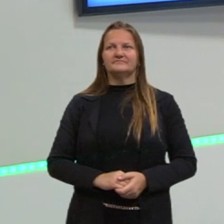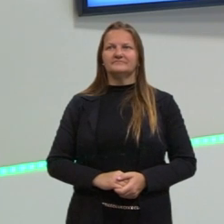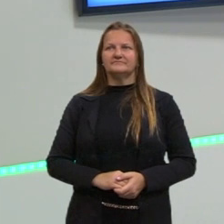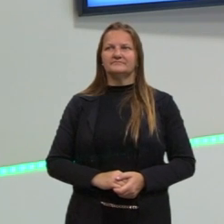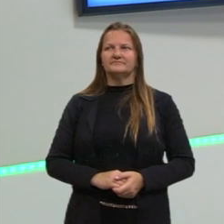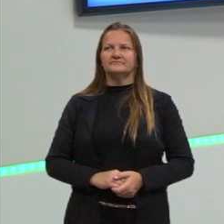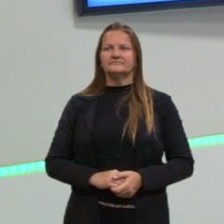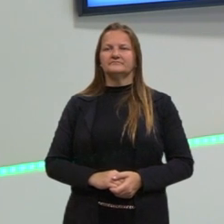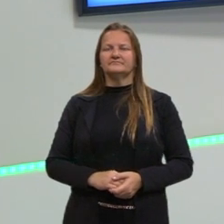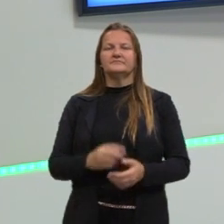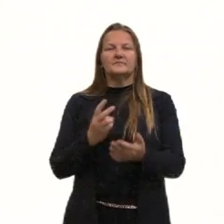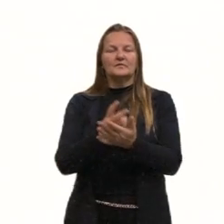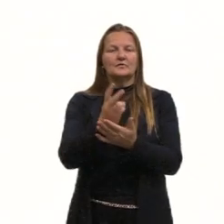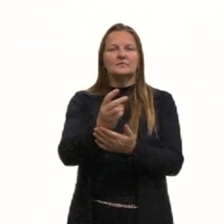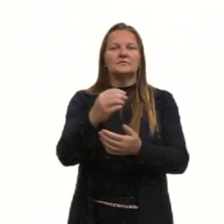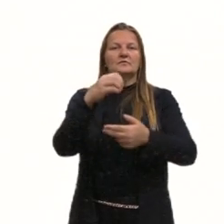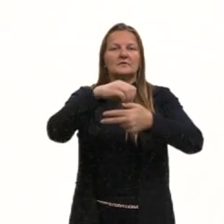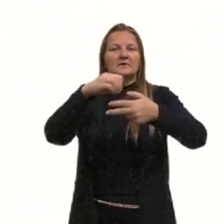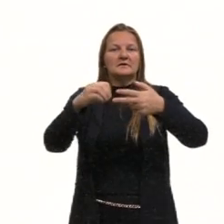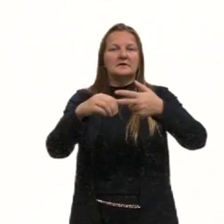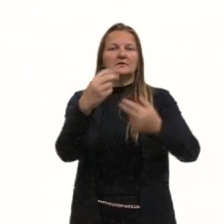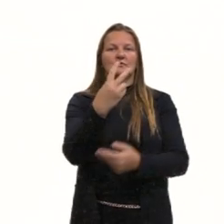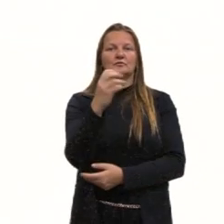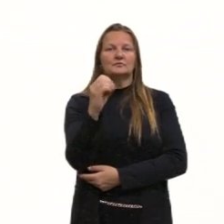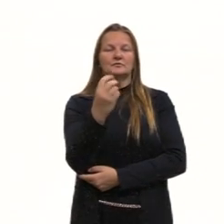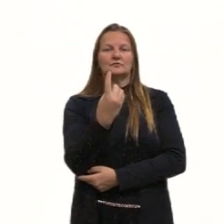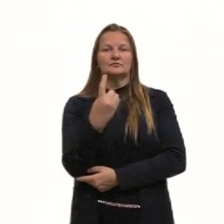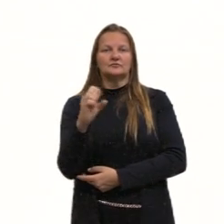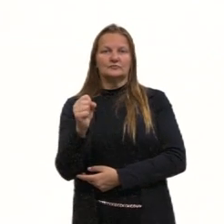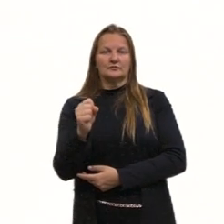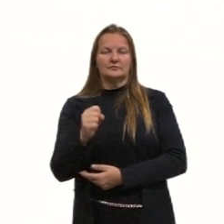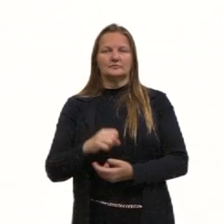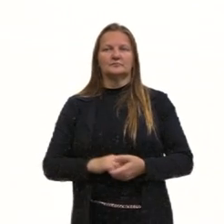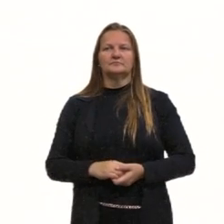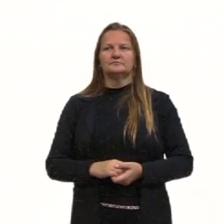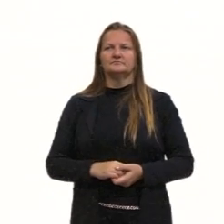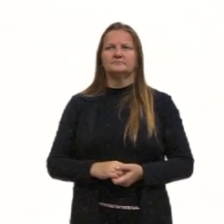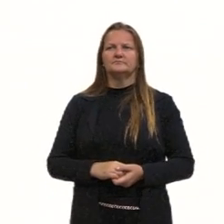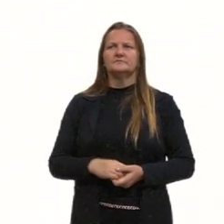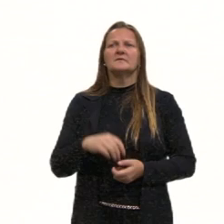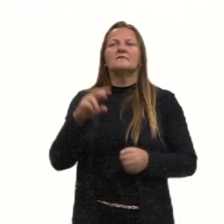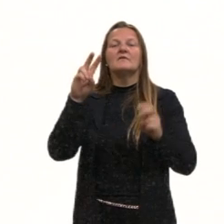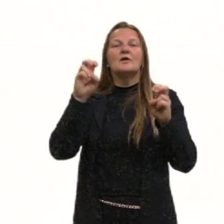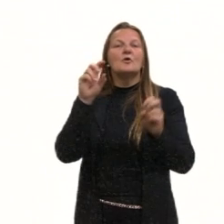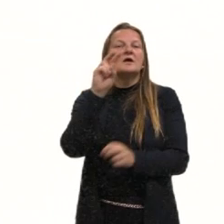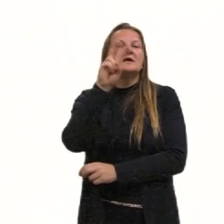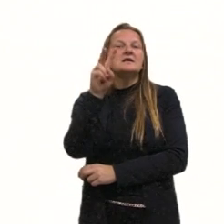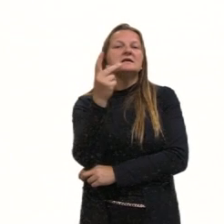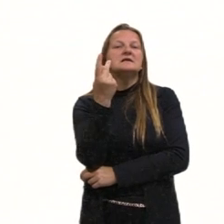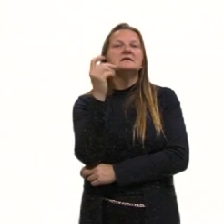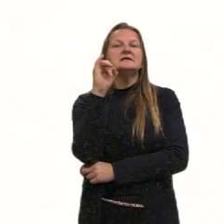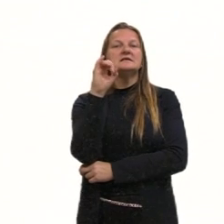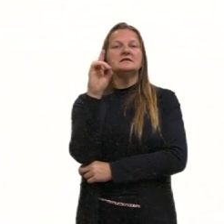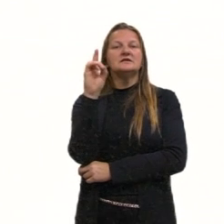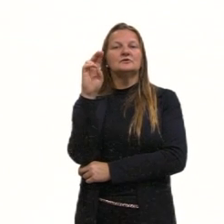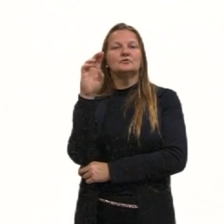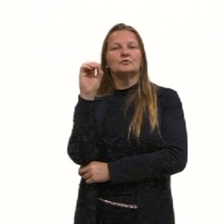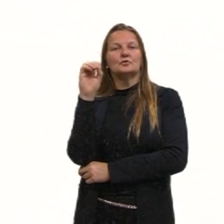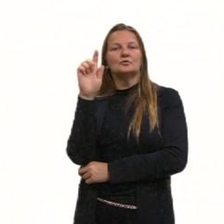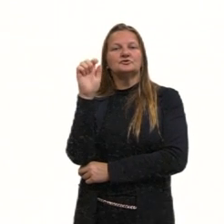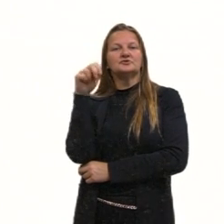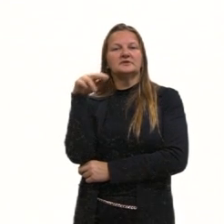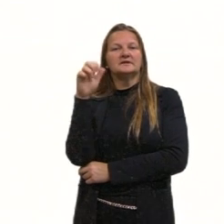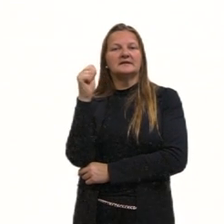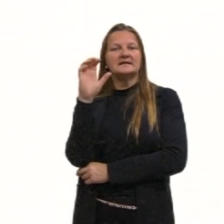Seguindo para o Enem de 2018 segundo aplicação que aí fala de hidrogenação parcial essa questão Eu também